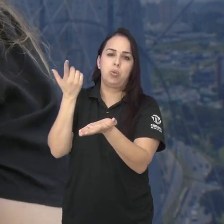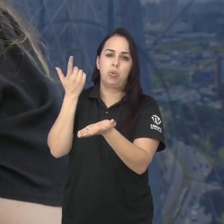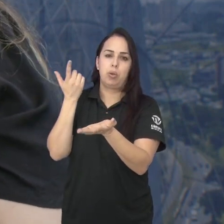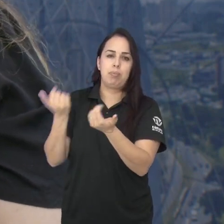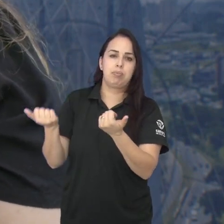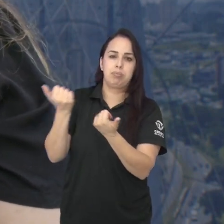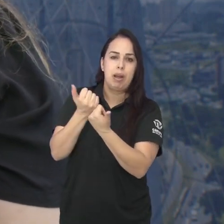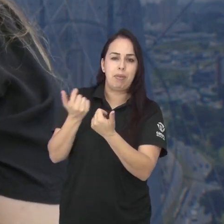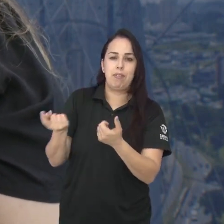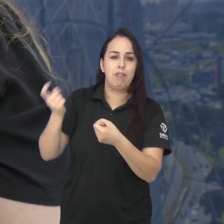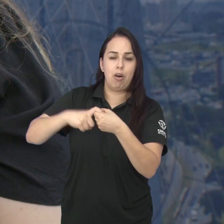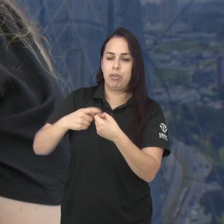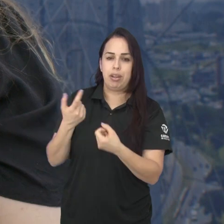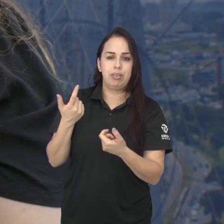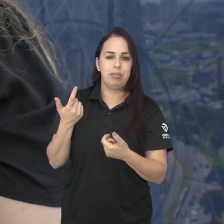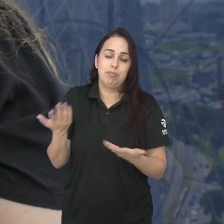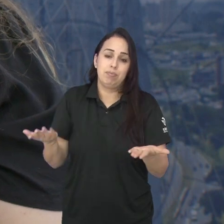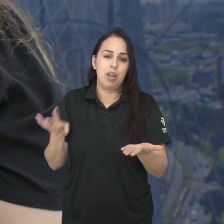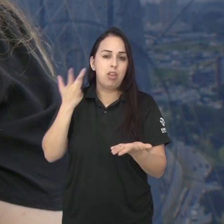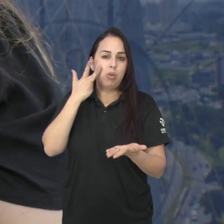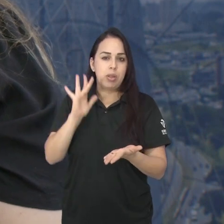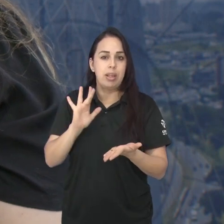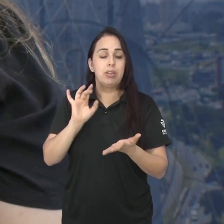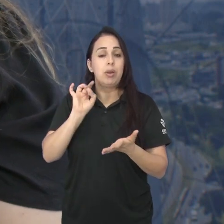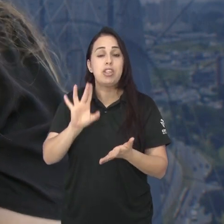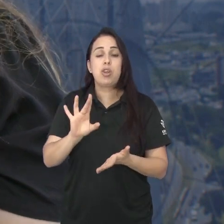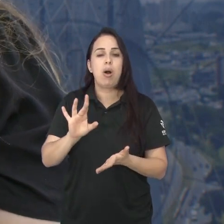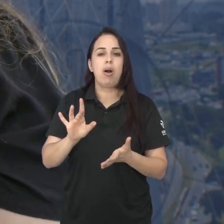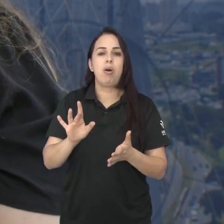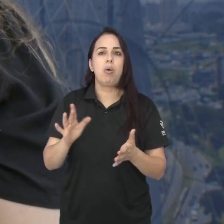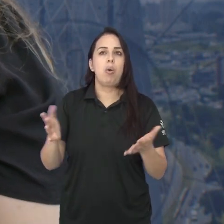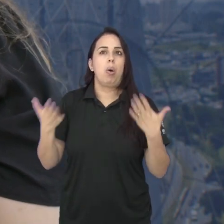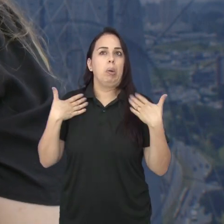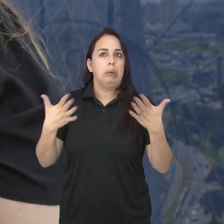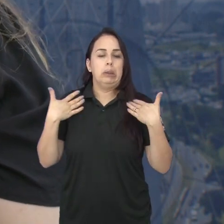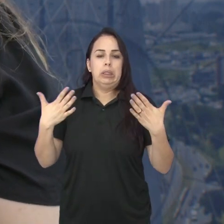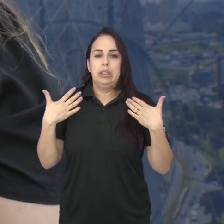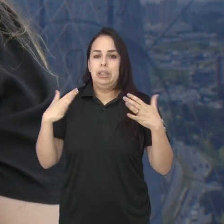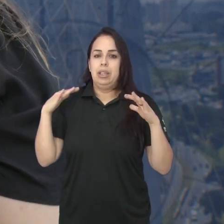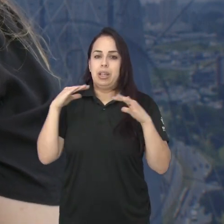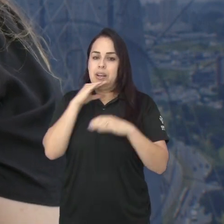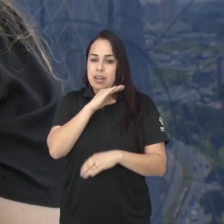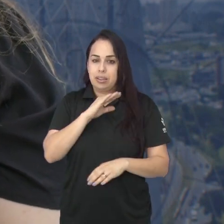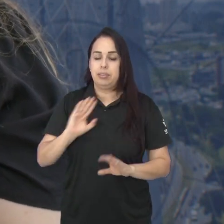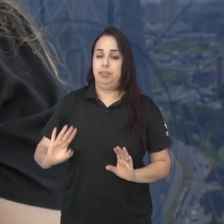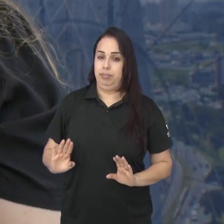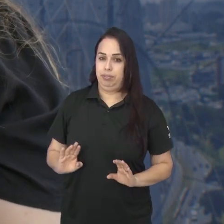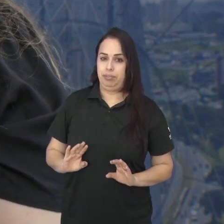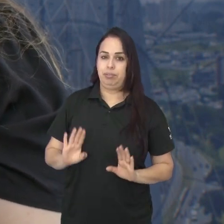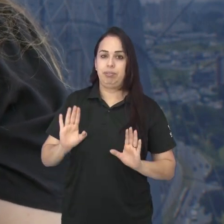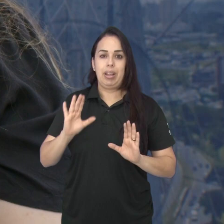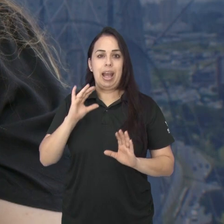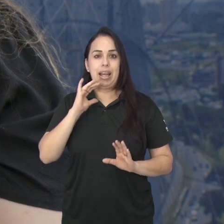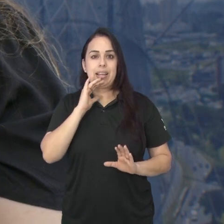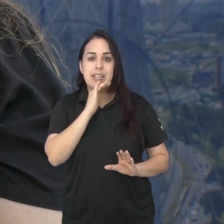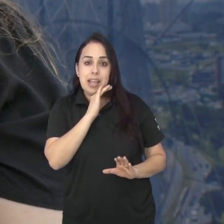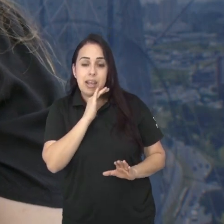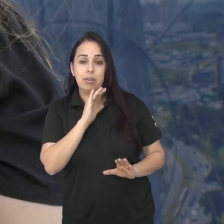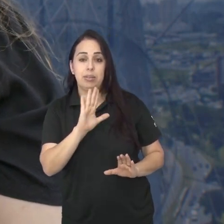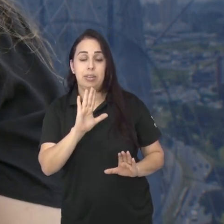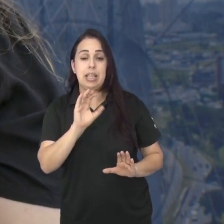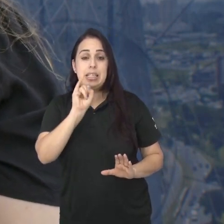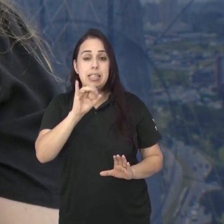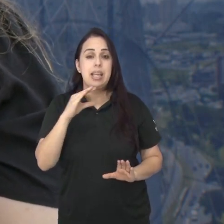inicial que a gente tinha. Então, não é simplesmente o aquecimento. O que acontece é, aqueceu,